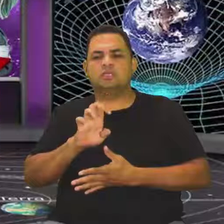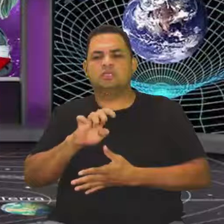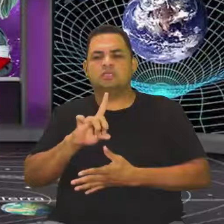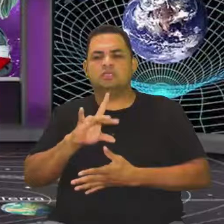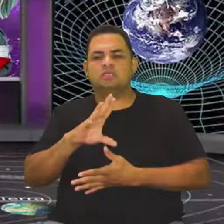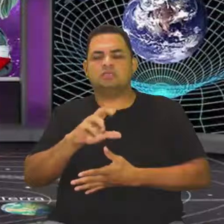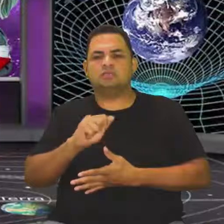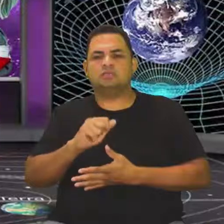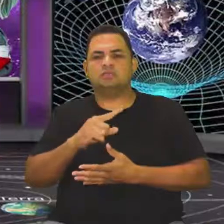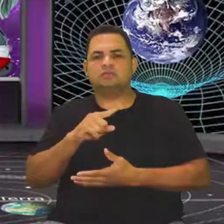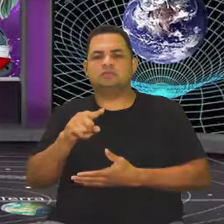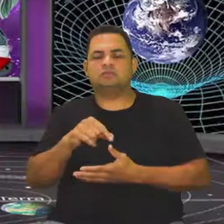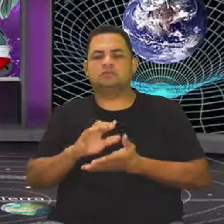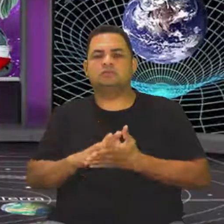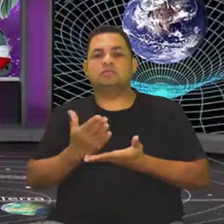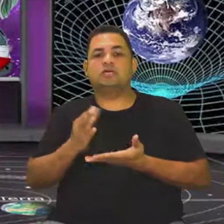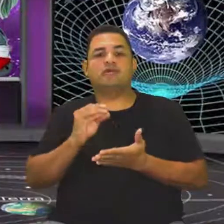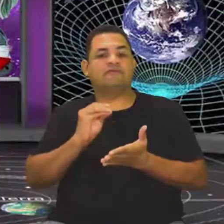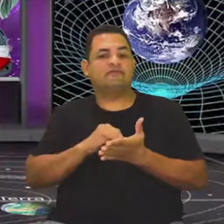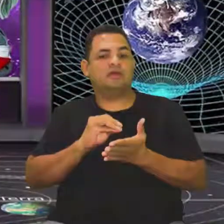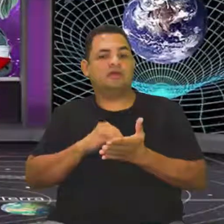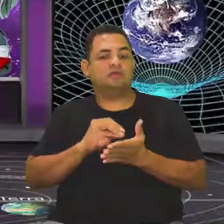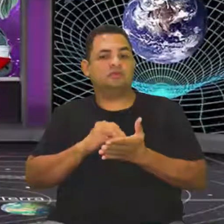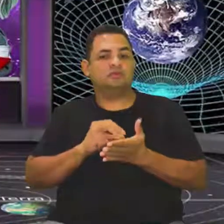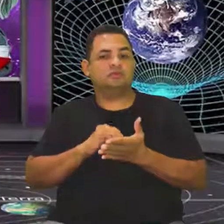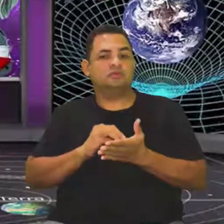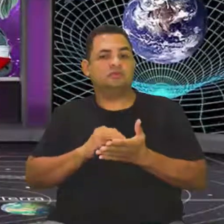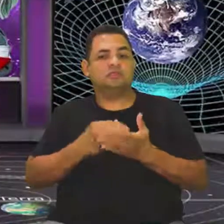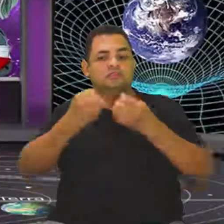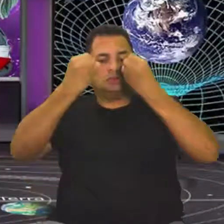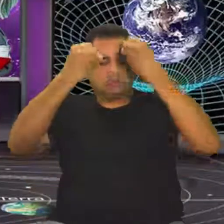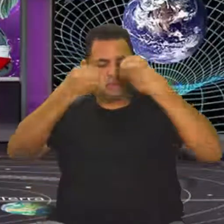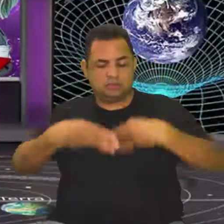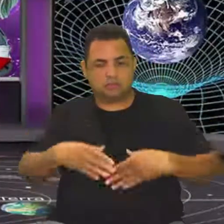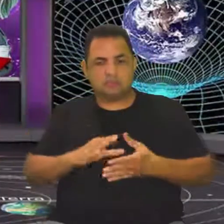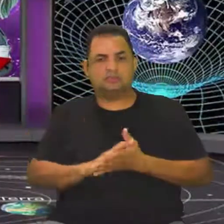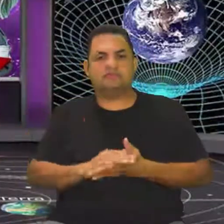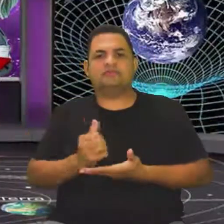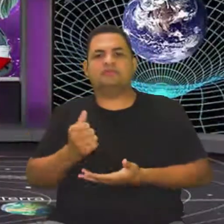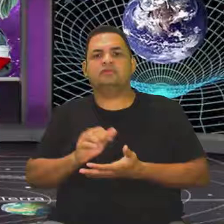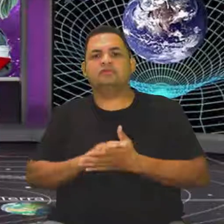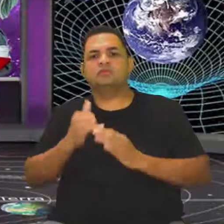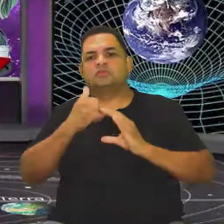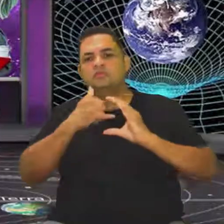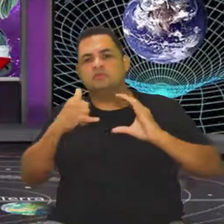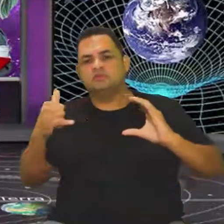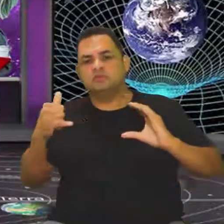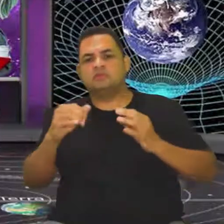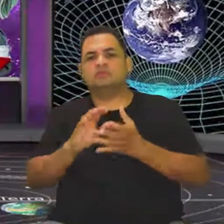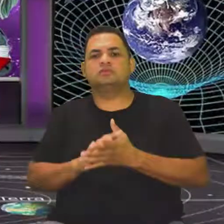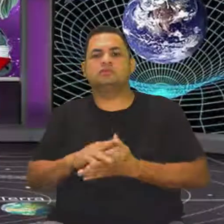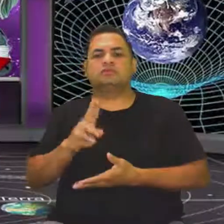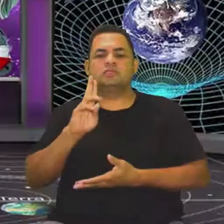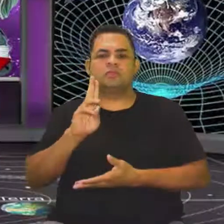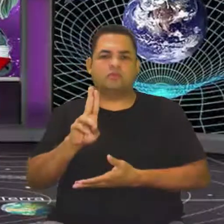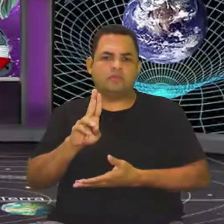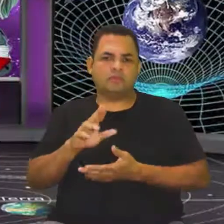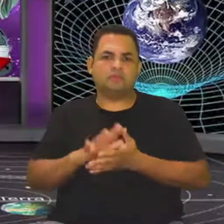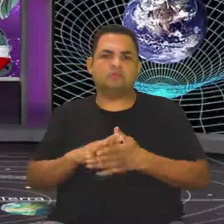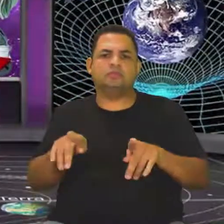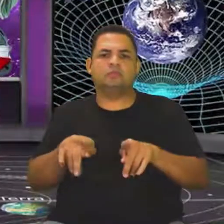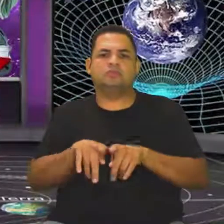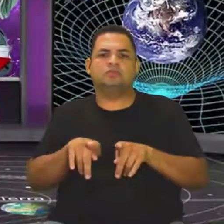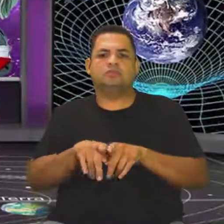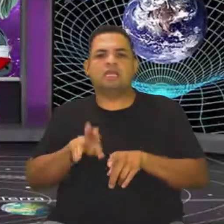aí grandeza para ser discutida. A gente já falou de corrente, a gente já falou de tensão, nós também já falamos